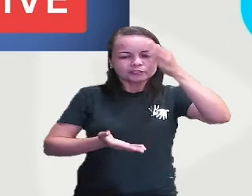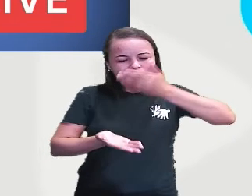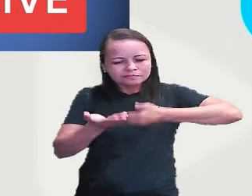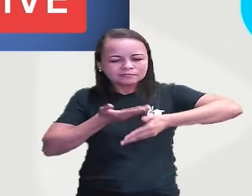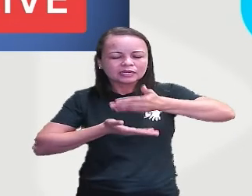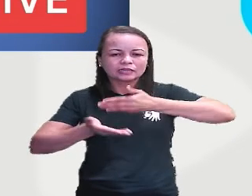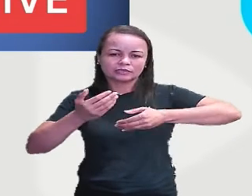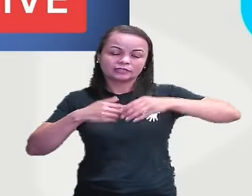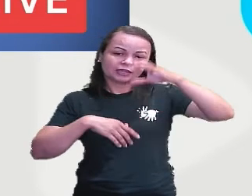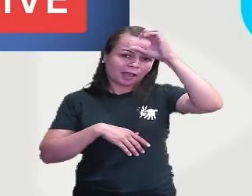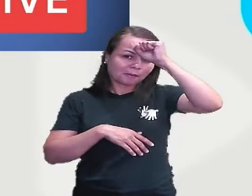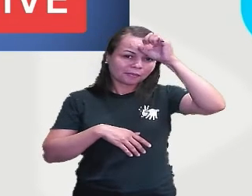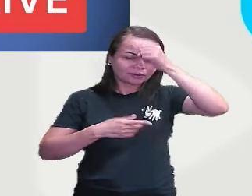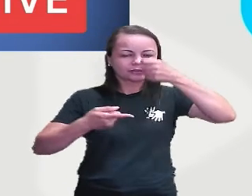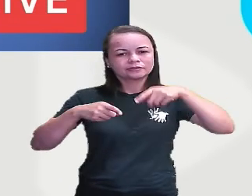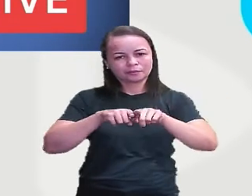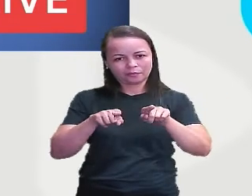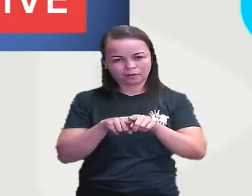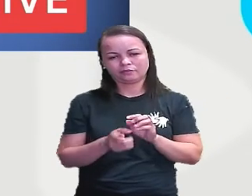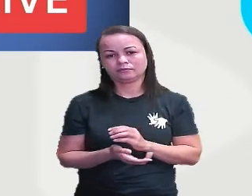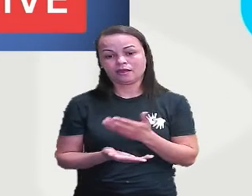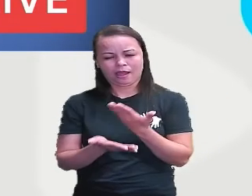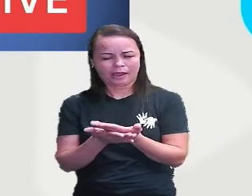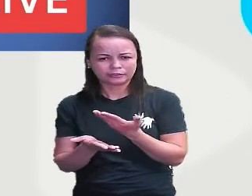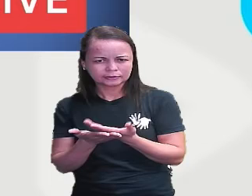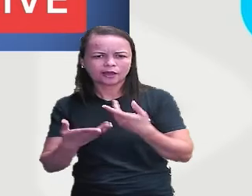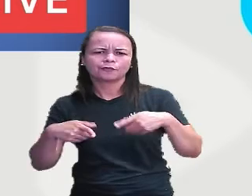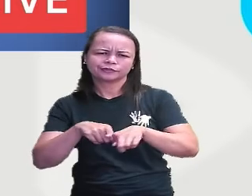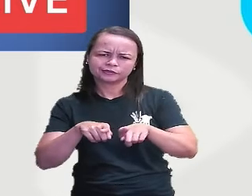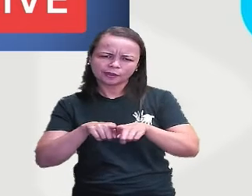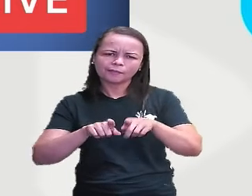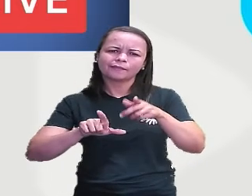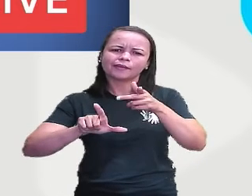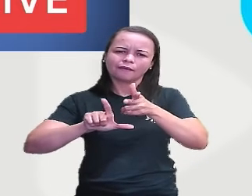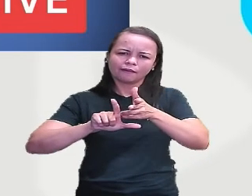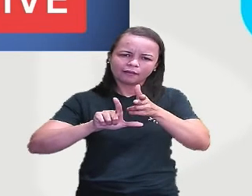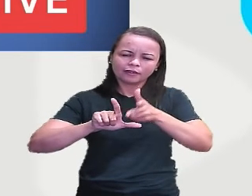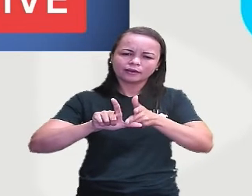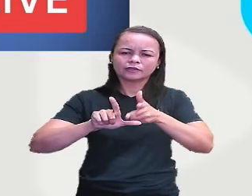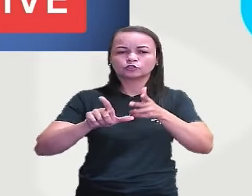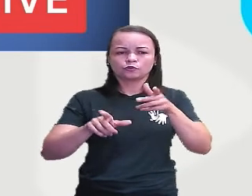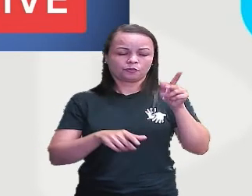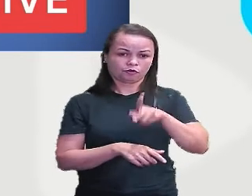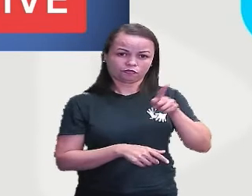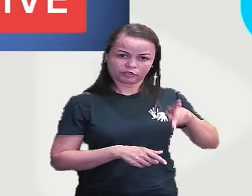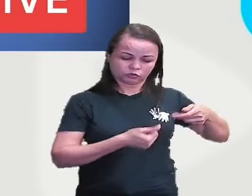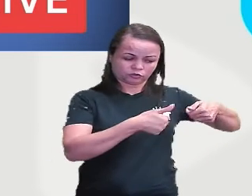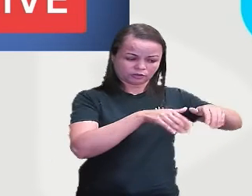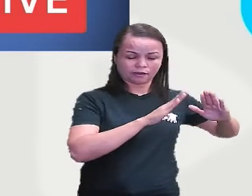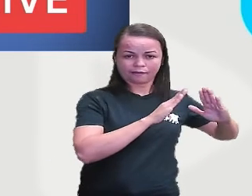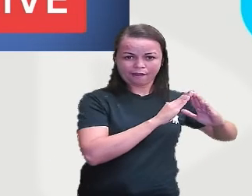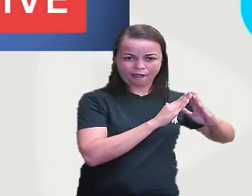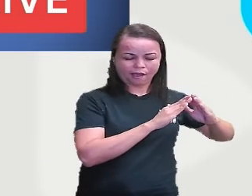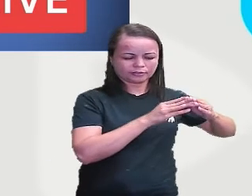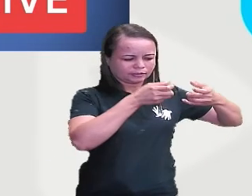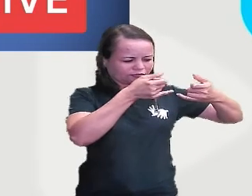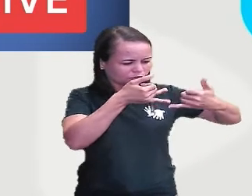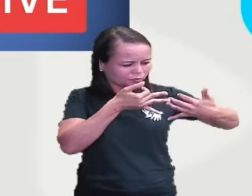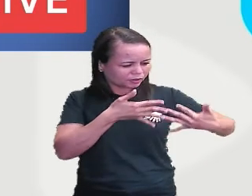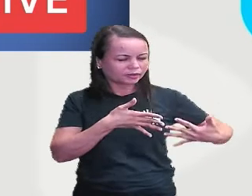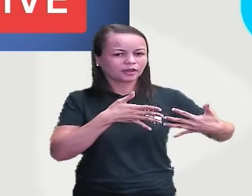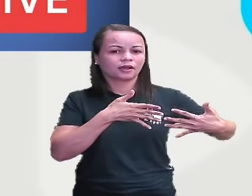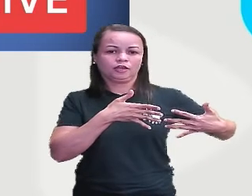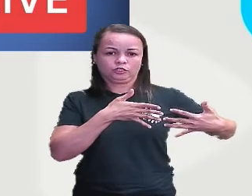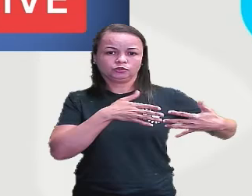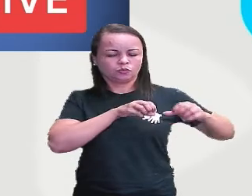estava aprendendo, né? As aulas, elas foram também desse jeito, onde o professor estava lá na casa dele, explicando todo o assunto e as crianças ali,